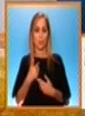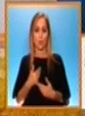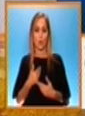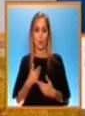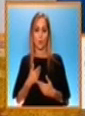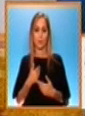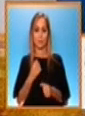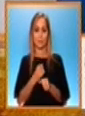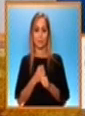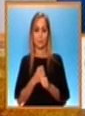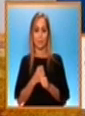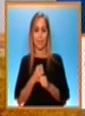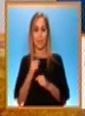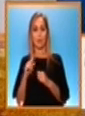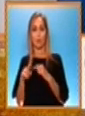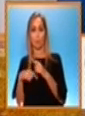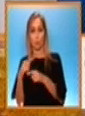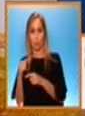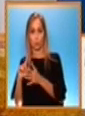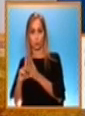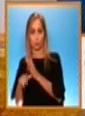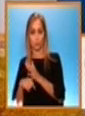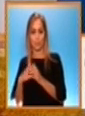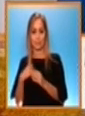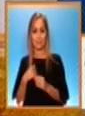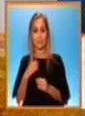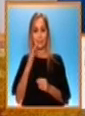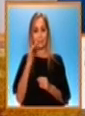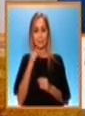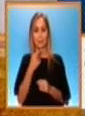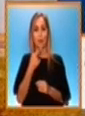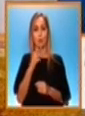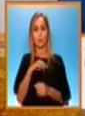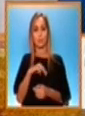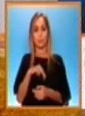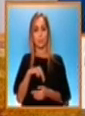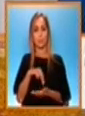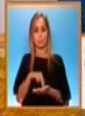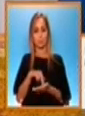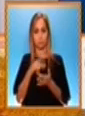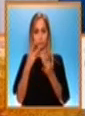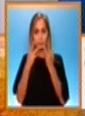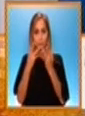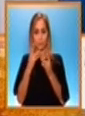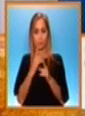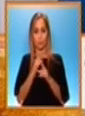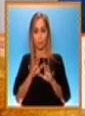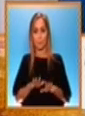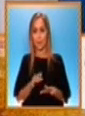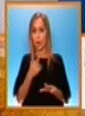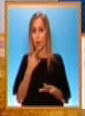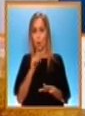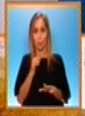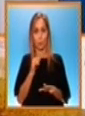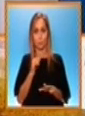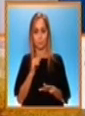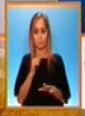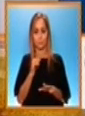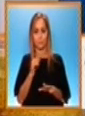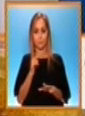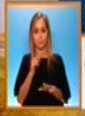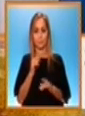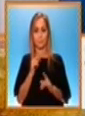como disse, estou a fazer a mistura do quase normal e estamos a ver se conseguimos repor o espetáculo. porque não podemos parar, isto não se pode parar.